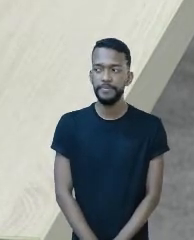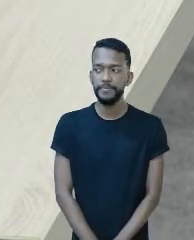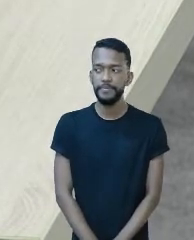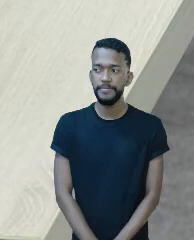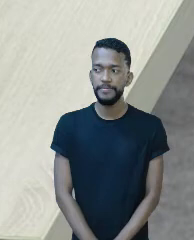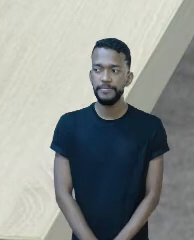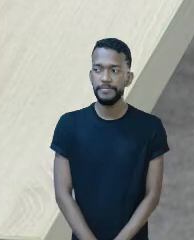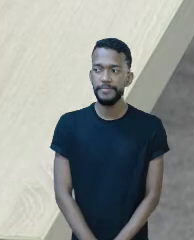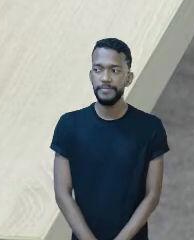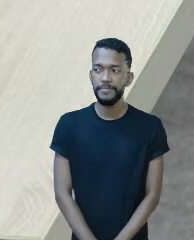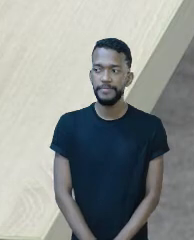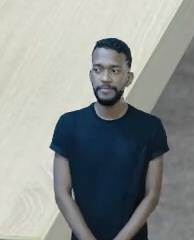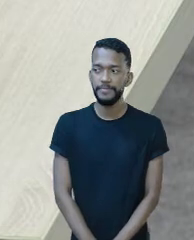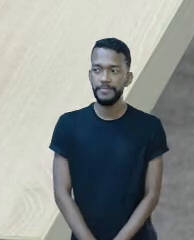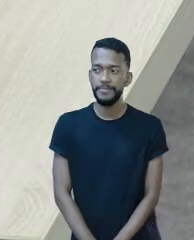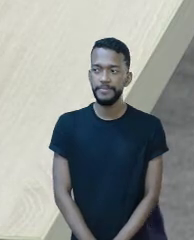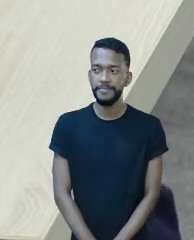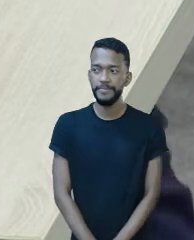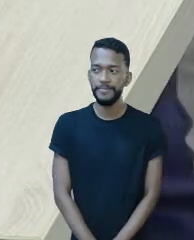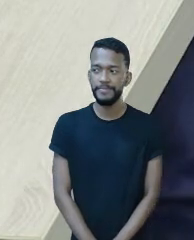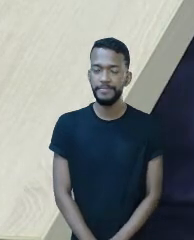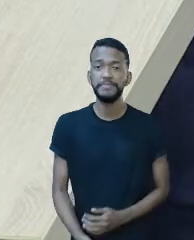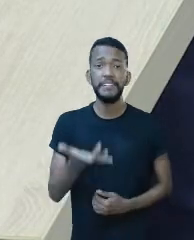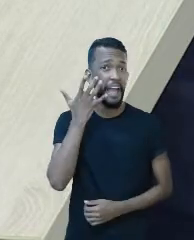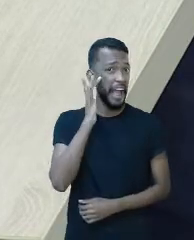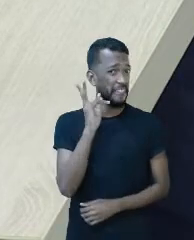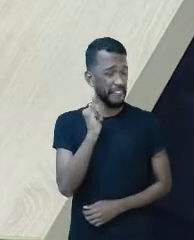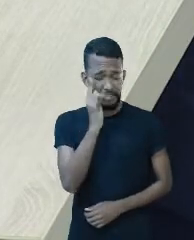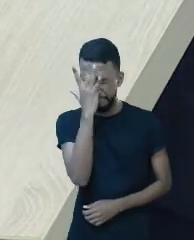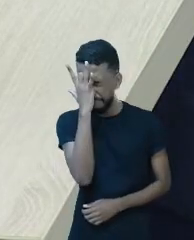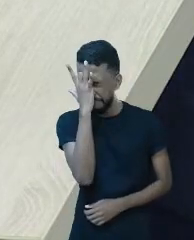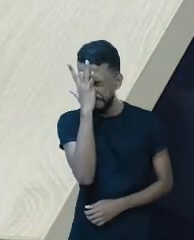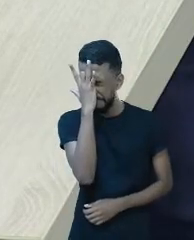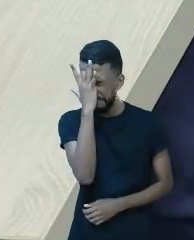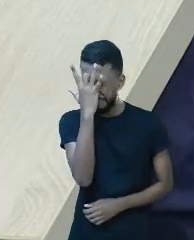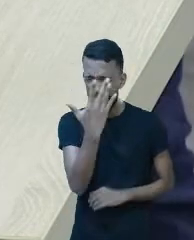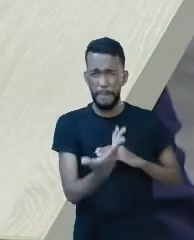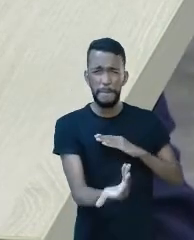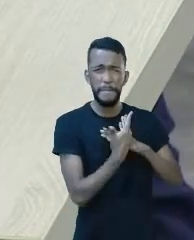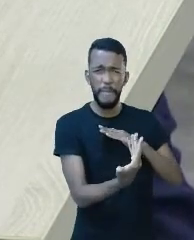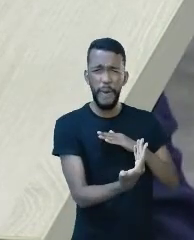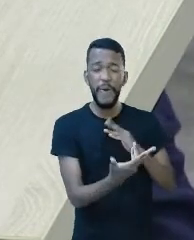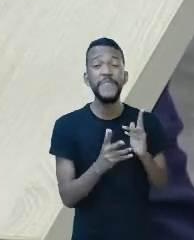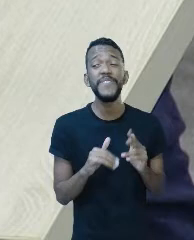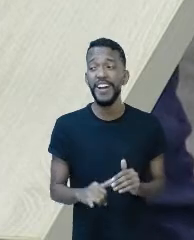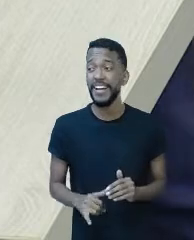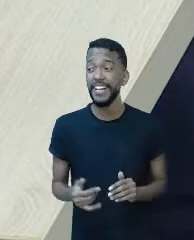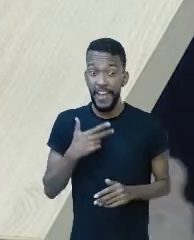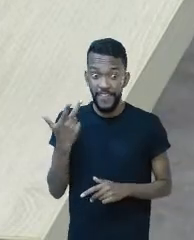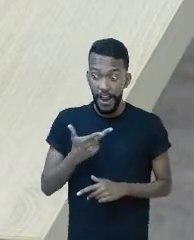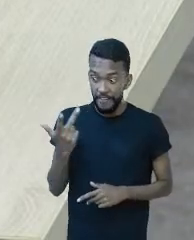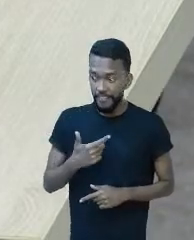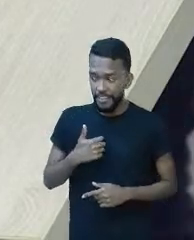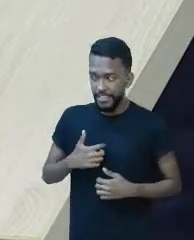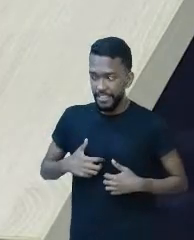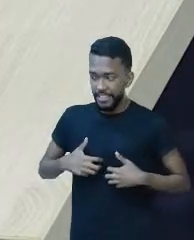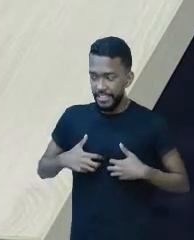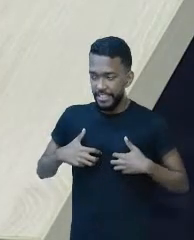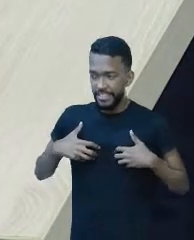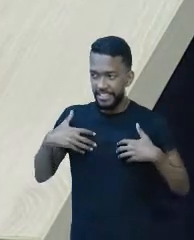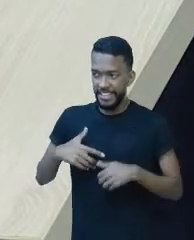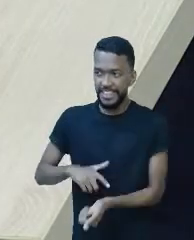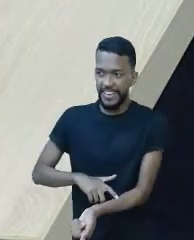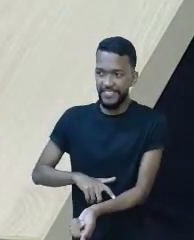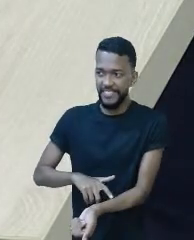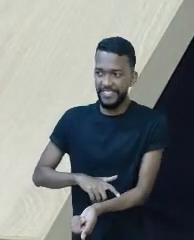E esse jogo tá muito fácil pra Sandra. Ela vai tirar todos. Eu acho que ela vai dar de lavagem em mim, gente. Olha, não fala muito não, que isso é perigoso. Deixa eu até